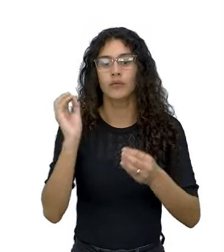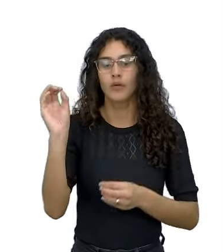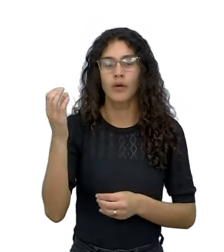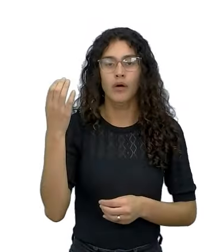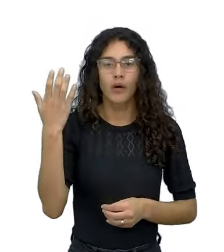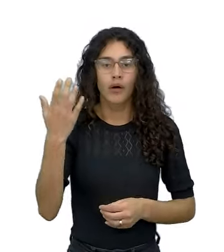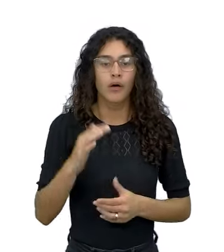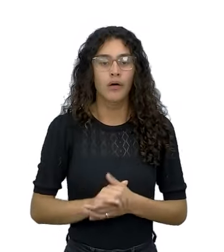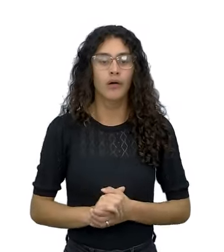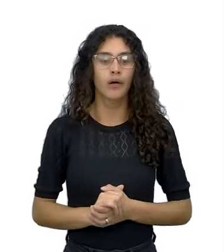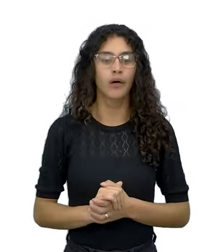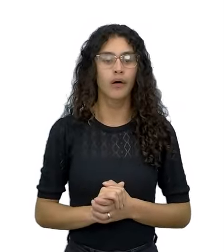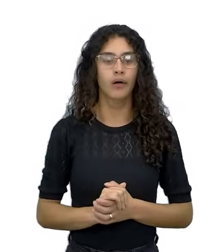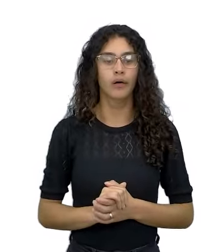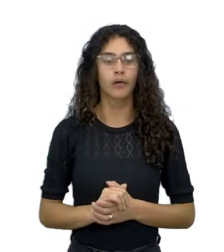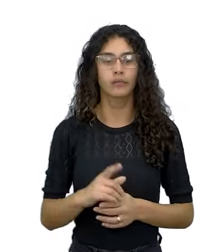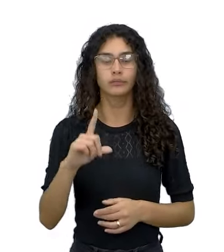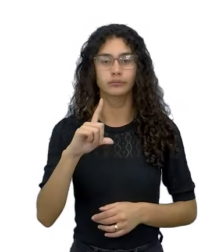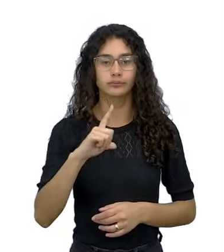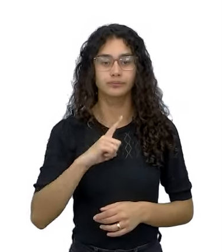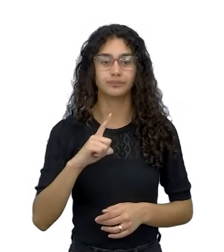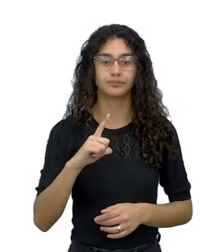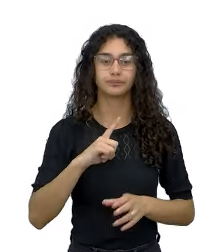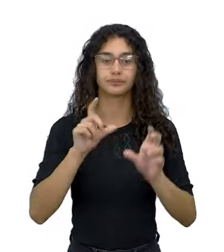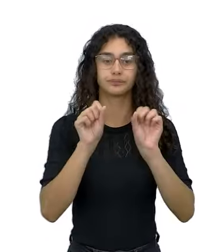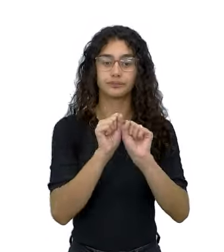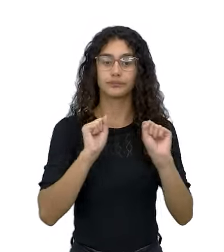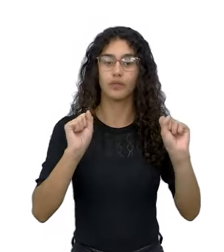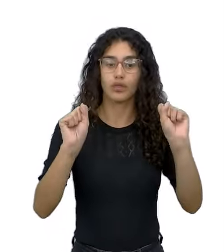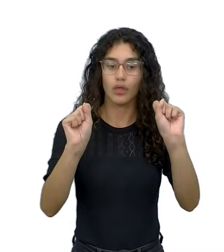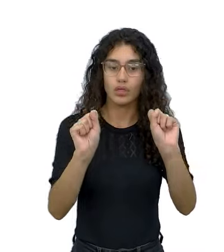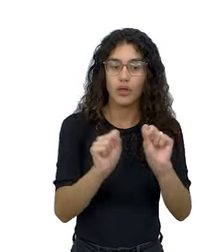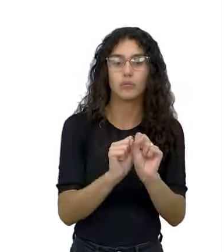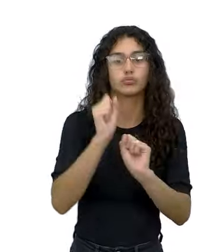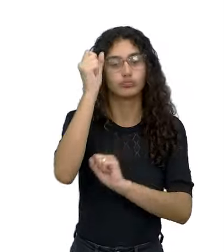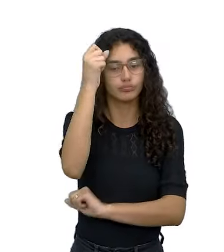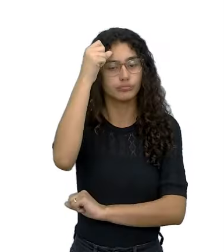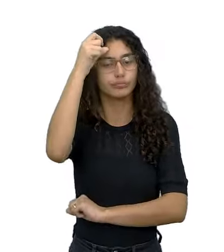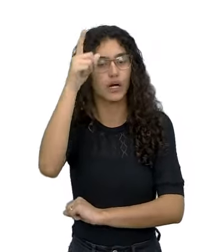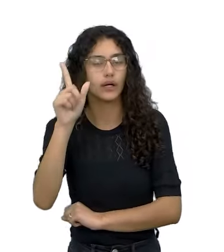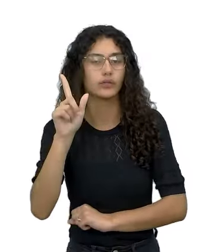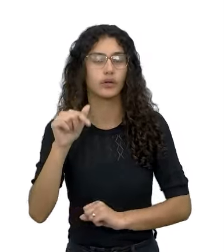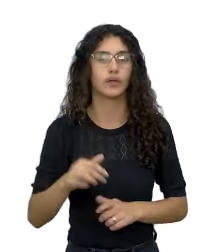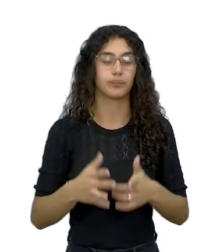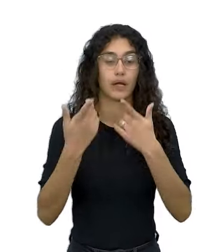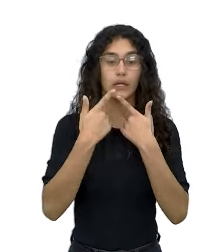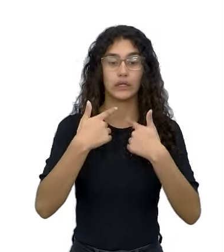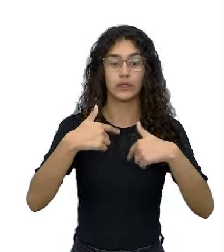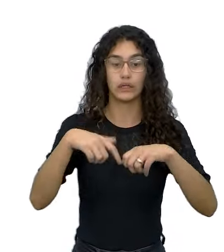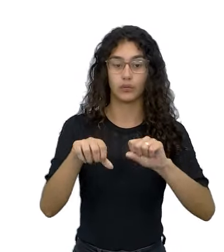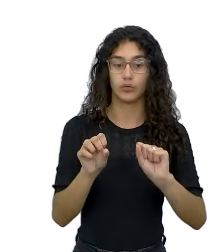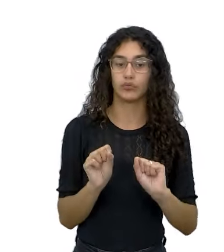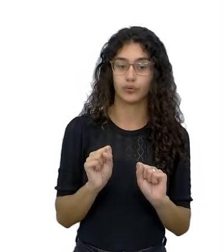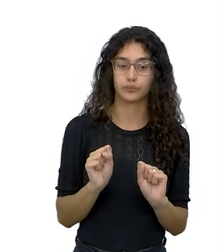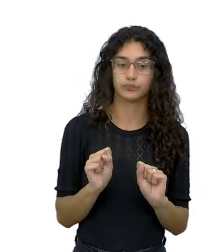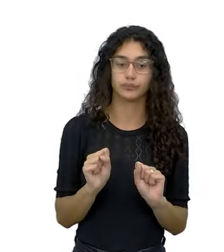esse processo? Nós temos aí sistemas de conhecimento, que são aí linguístico,